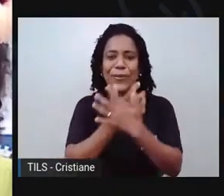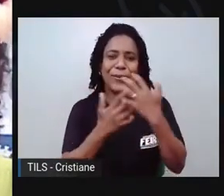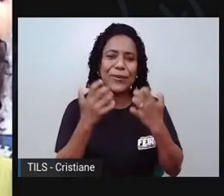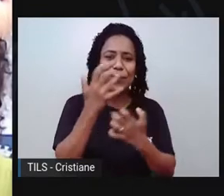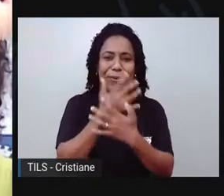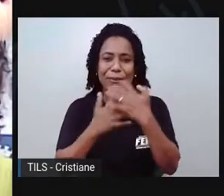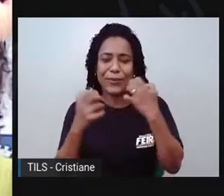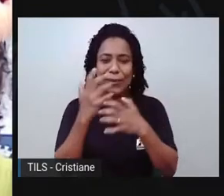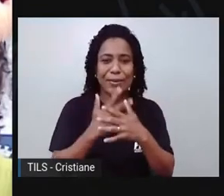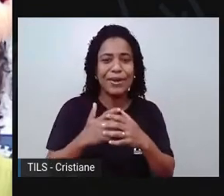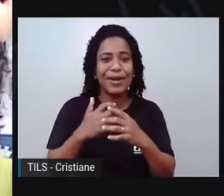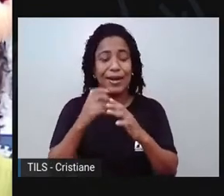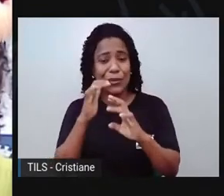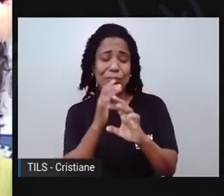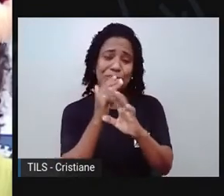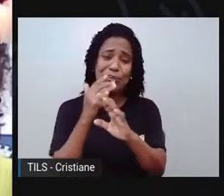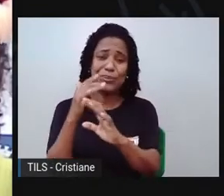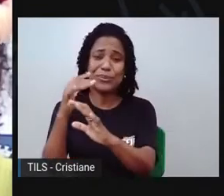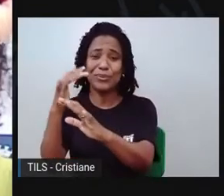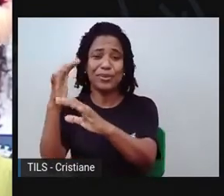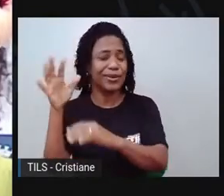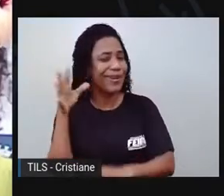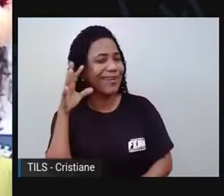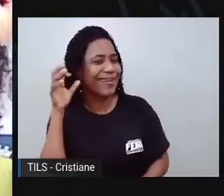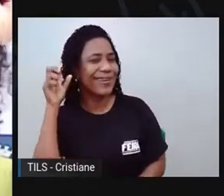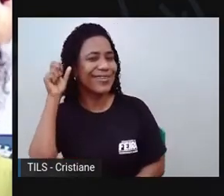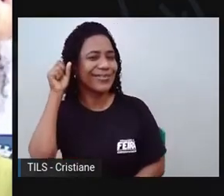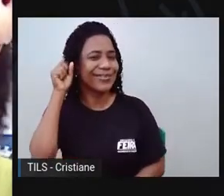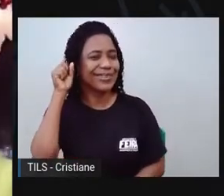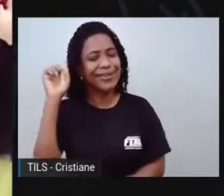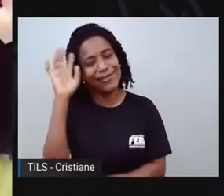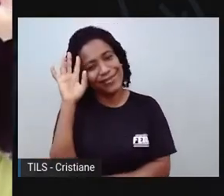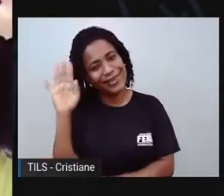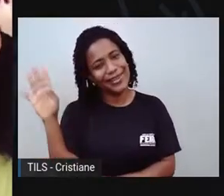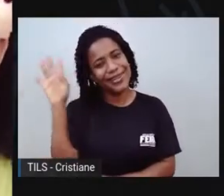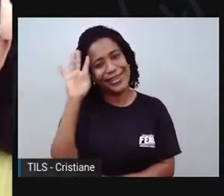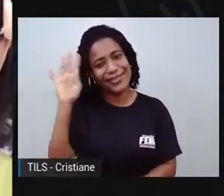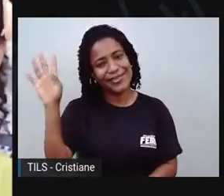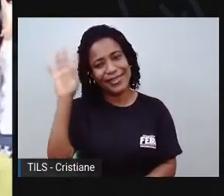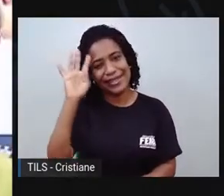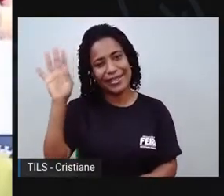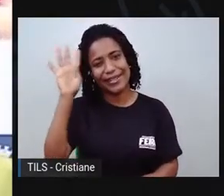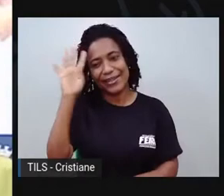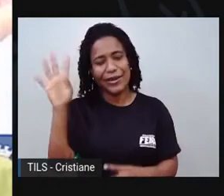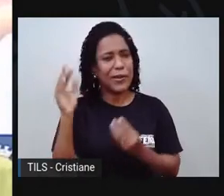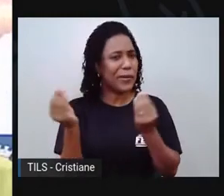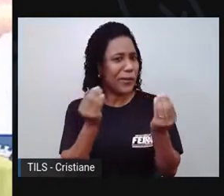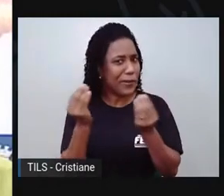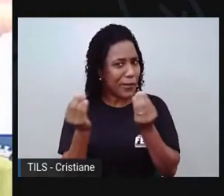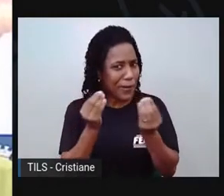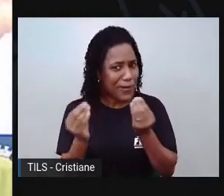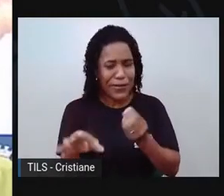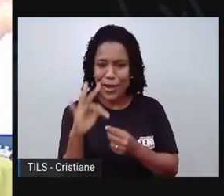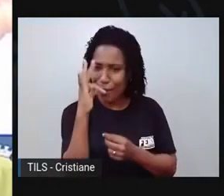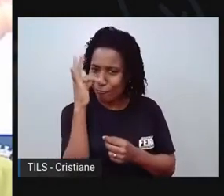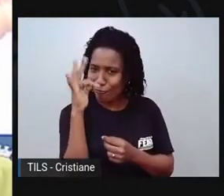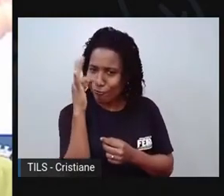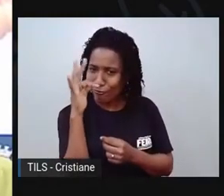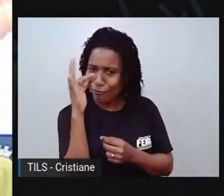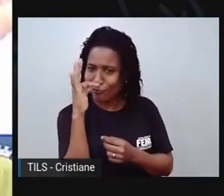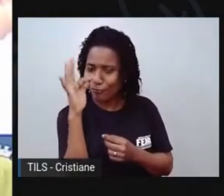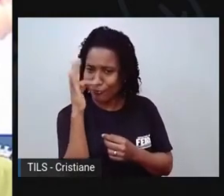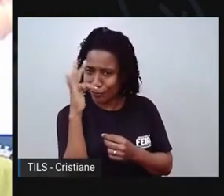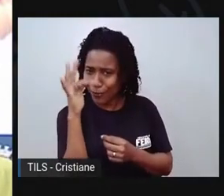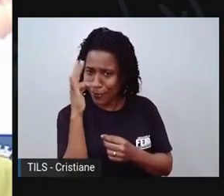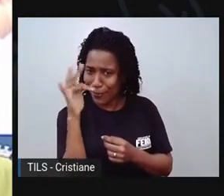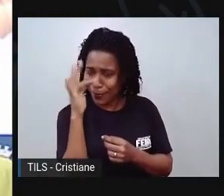gente. E a gente ficava escutando, imaginando como que aquela flor do jardim, a